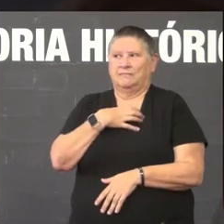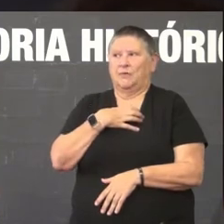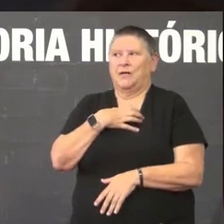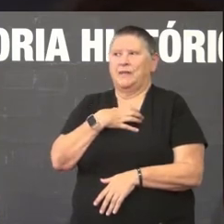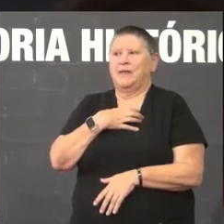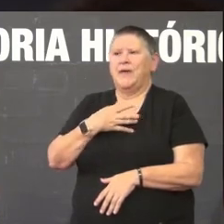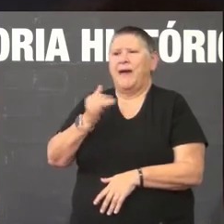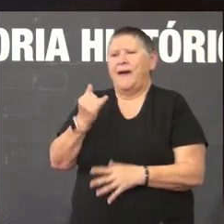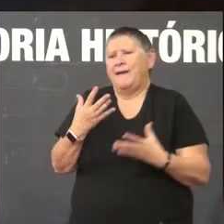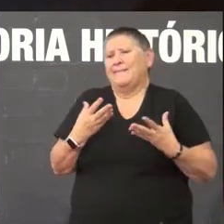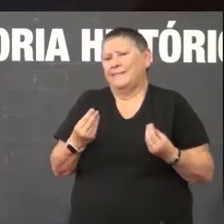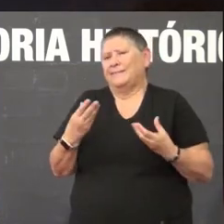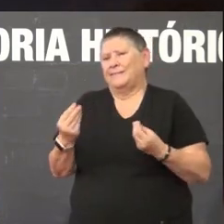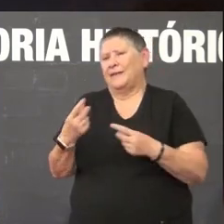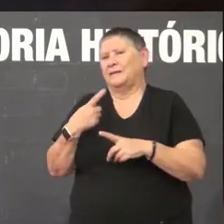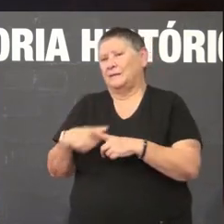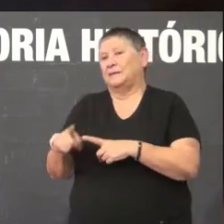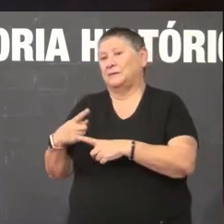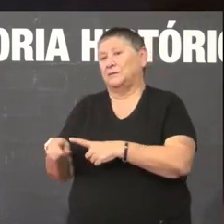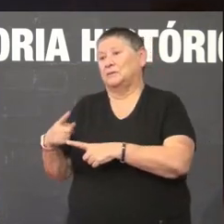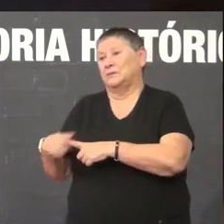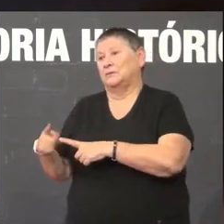Hai tantas e tantas cousas